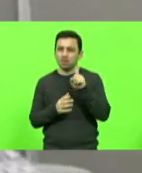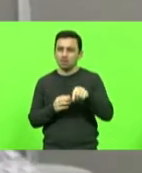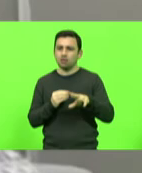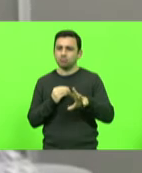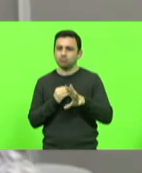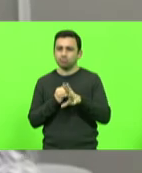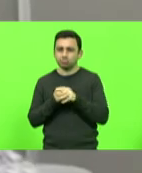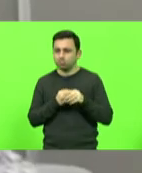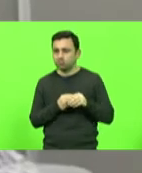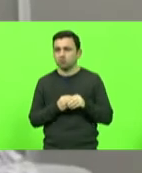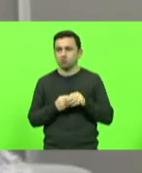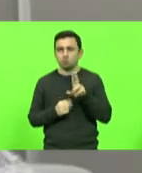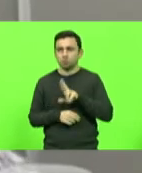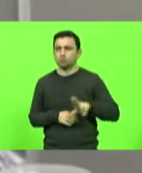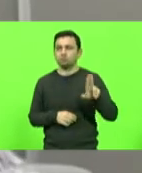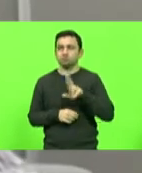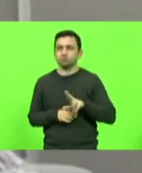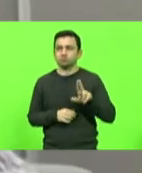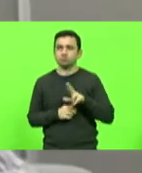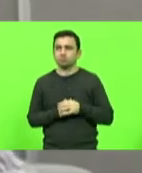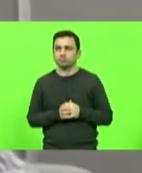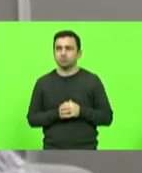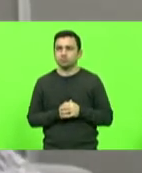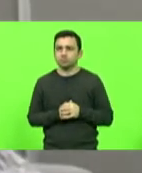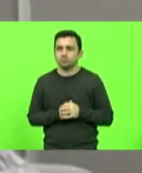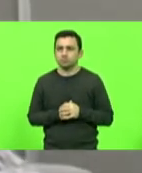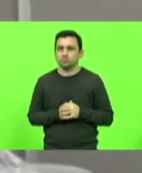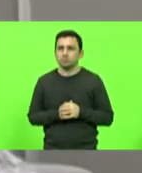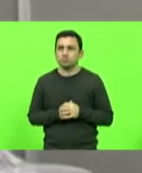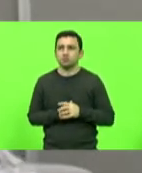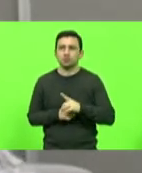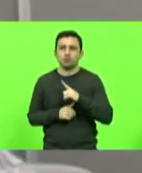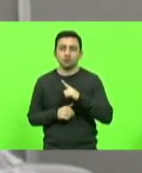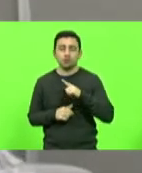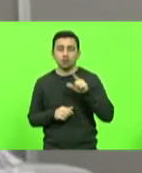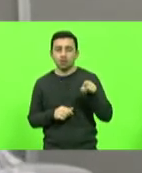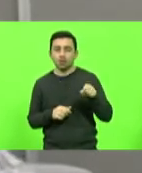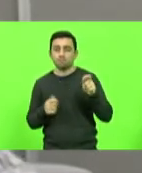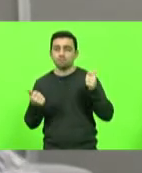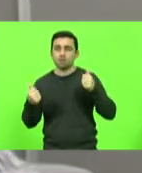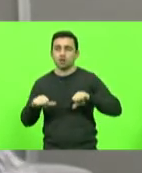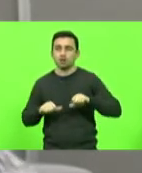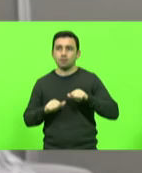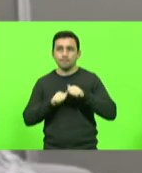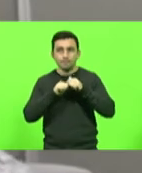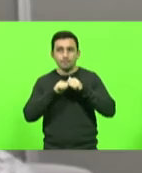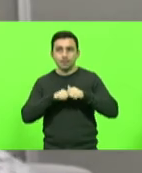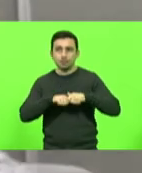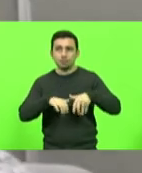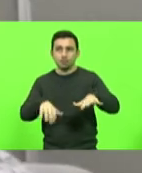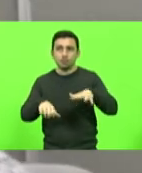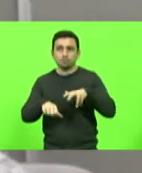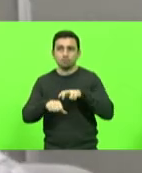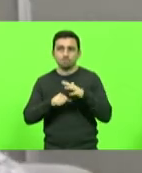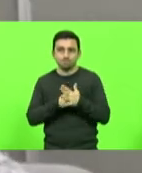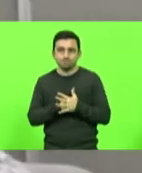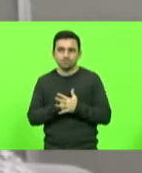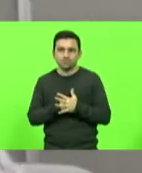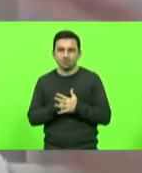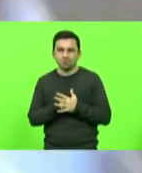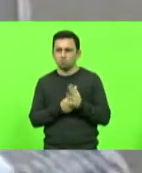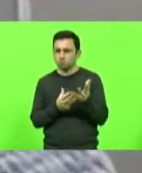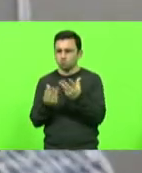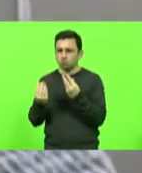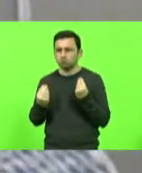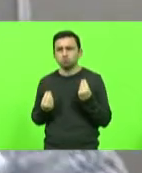usuários, diante dos efeitos que foram trazidos com a pandemia. O que se sabe é que muitas pessoas não precisavam contar com esse